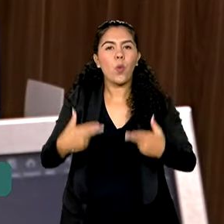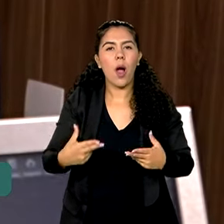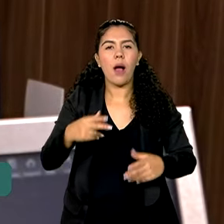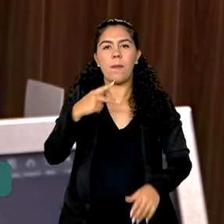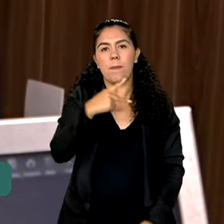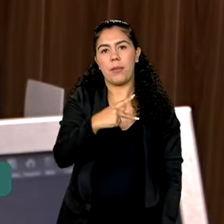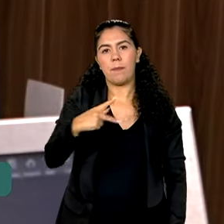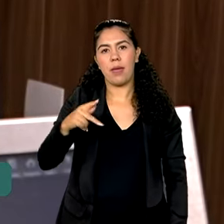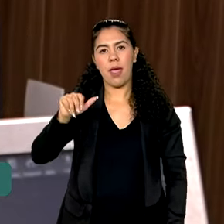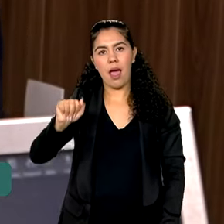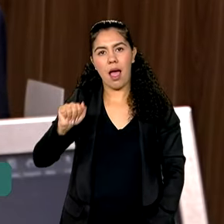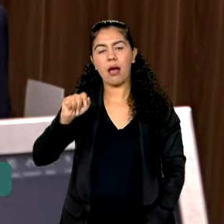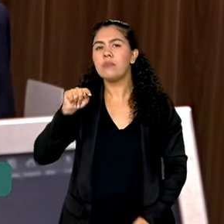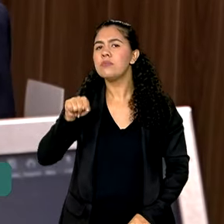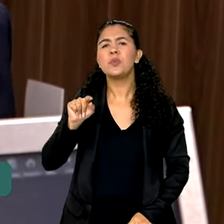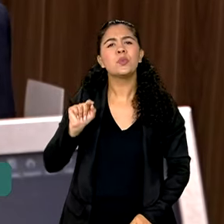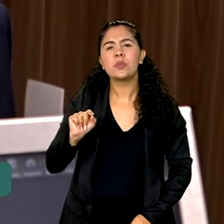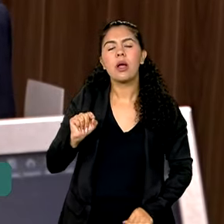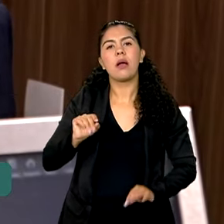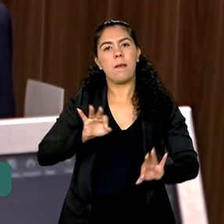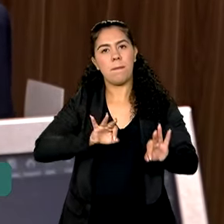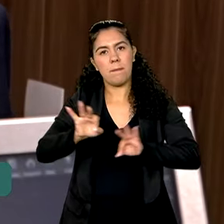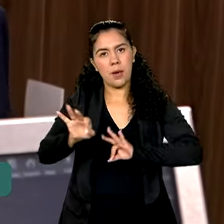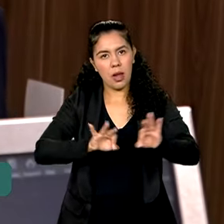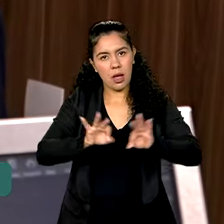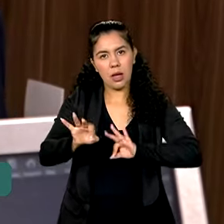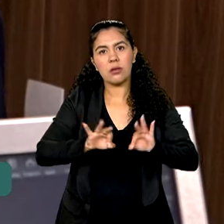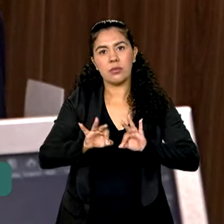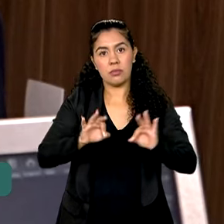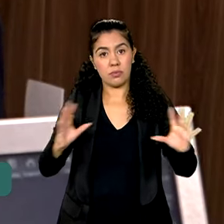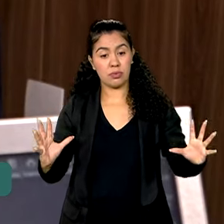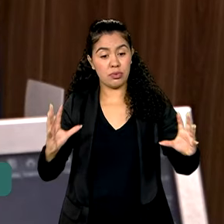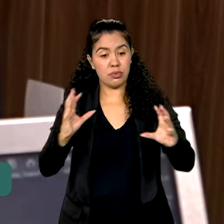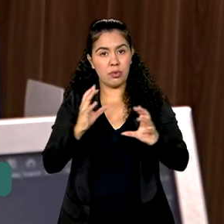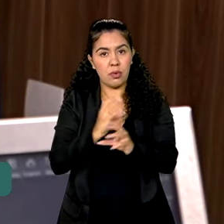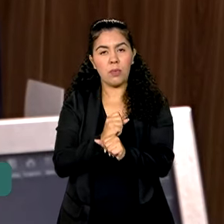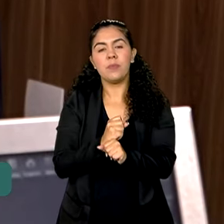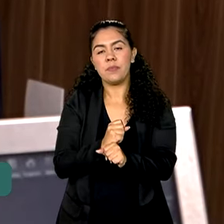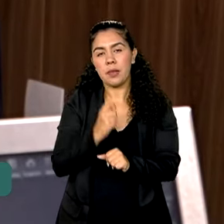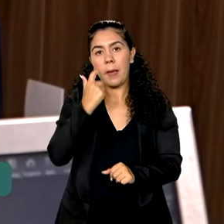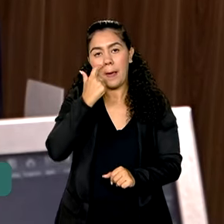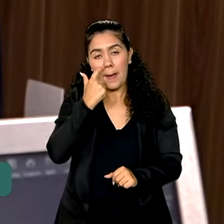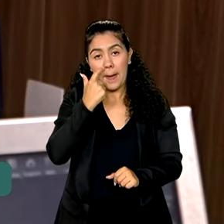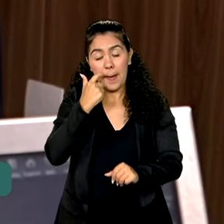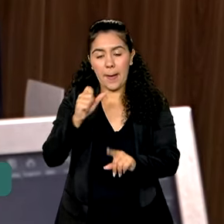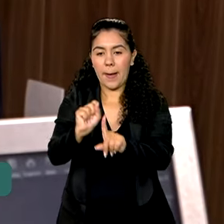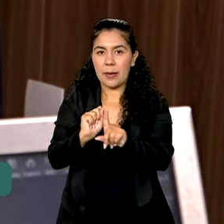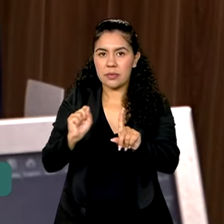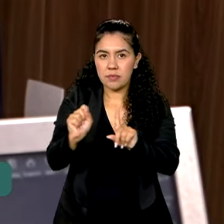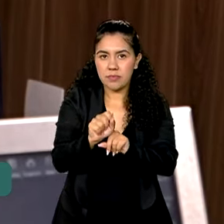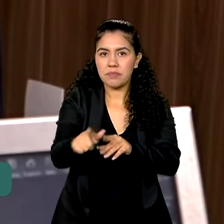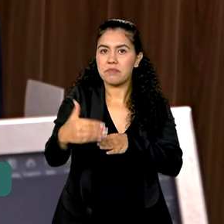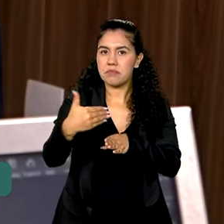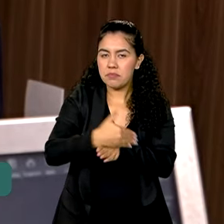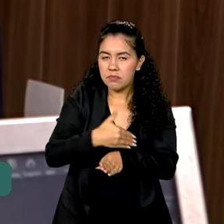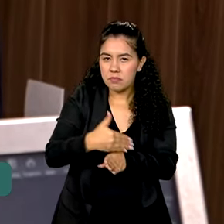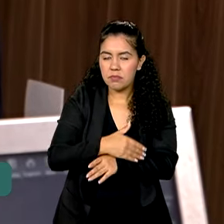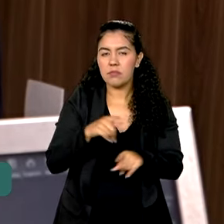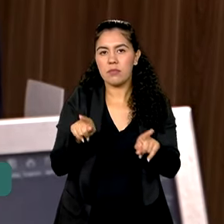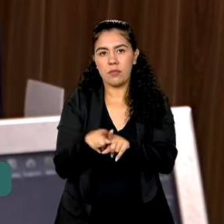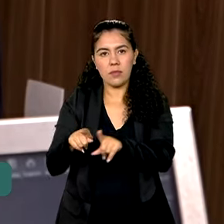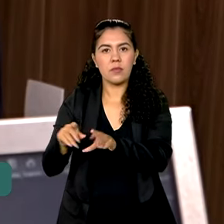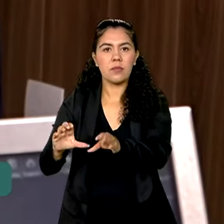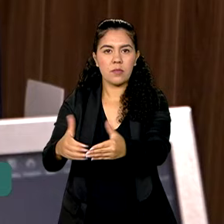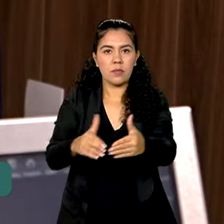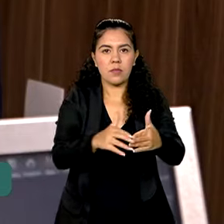Plano Plurianual. Os conselhos debatem, a sociedade civil debate com seus movimentos organizados em